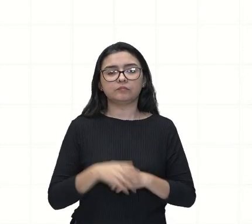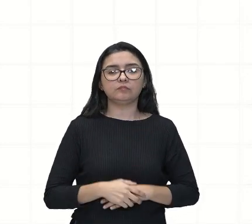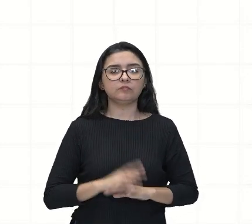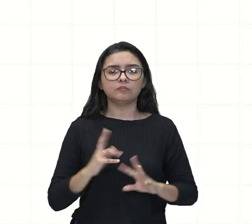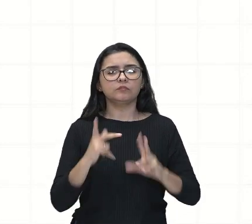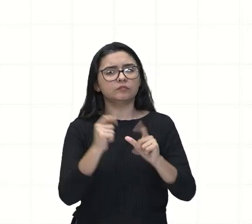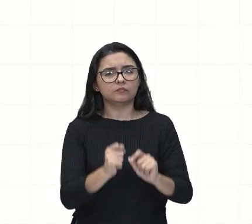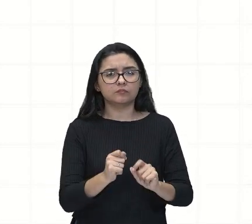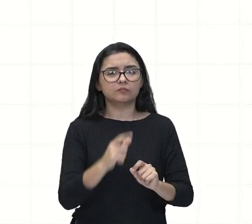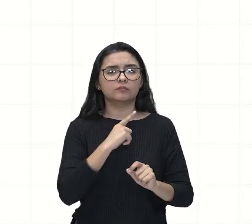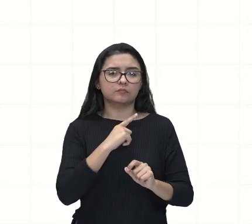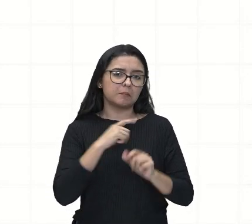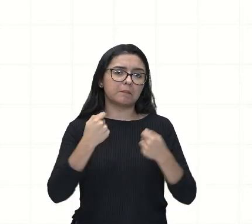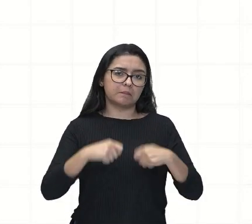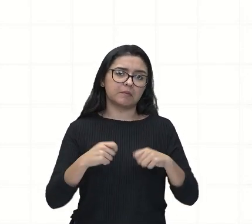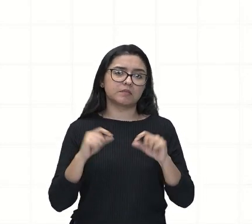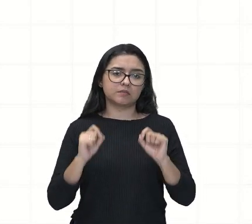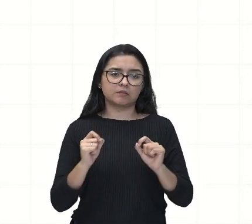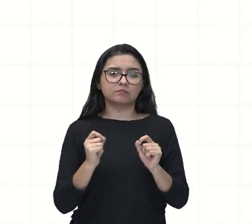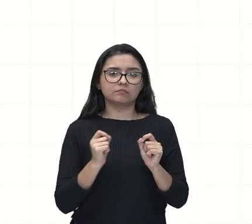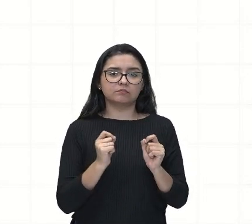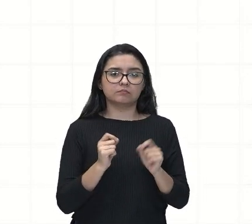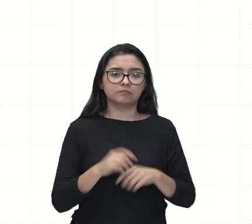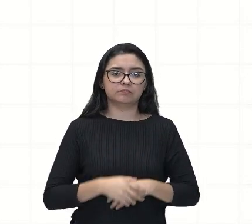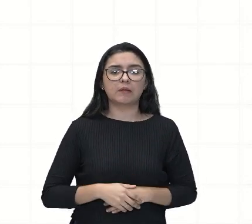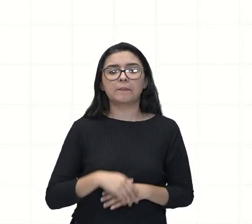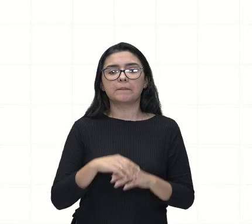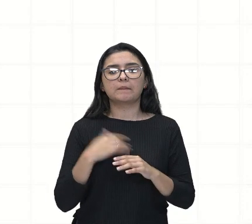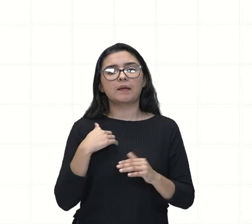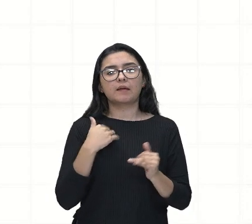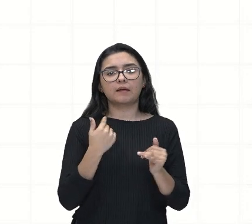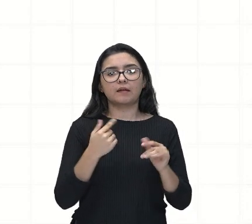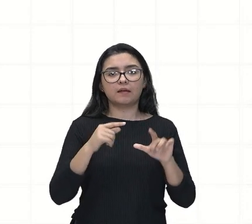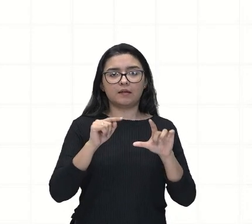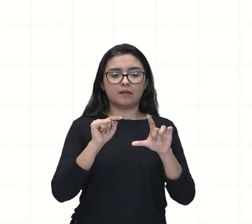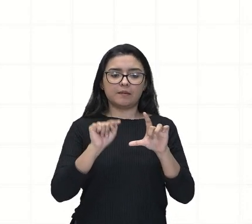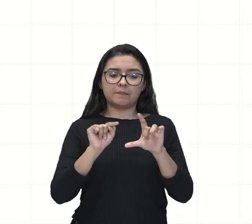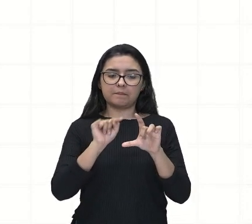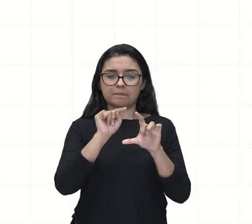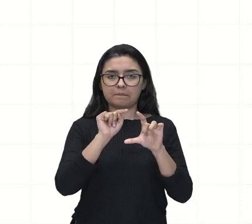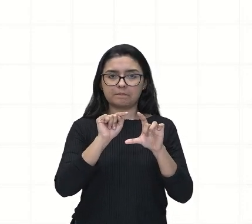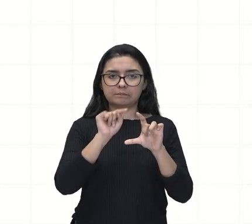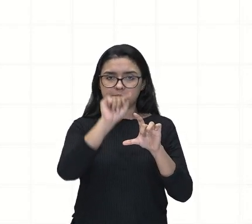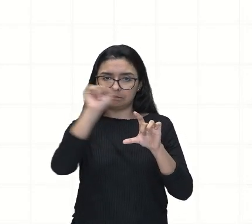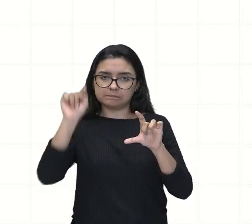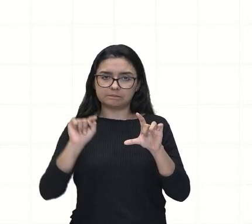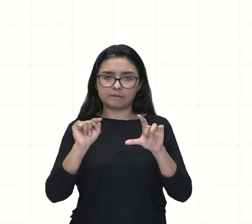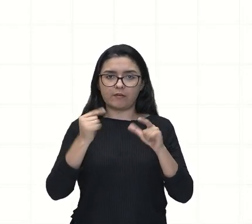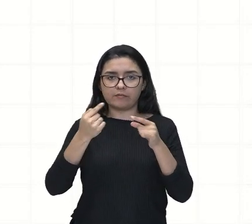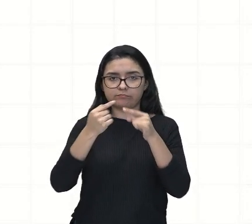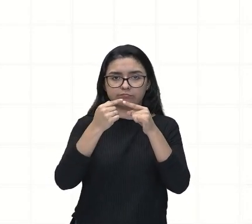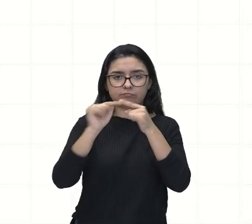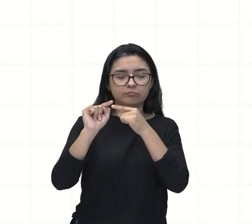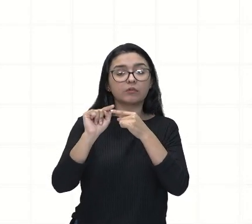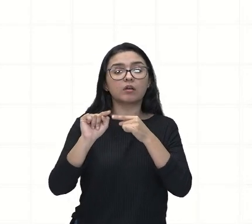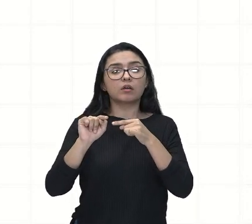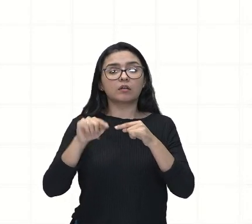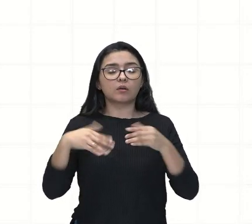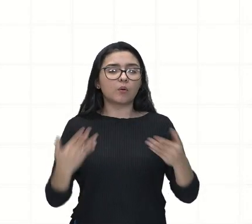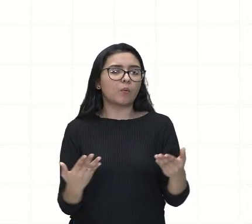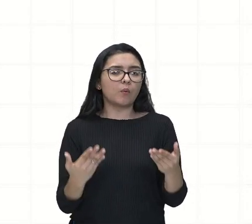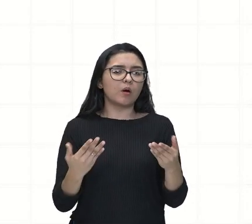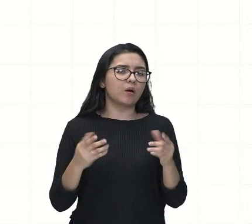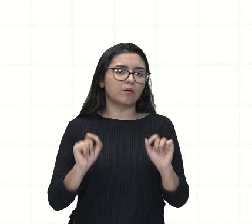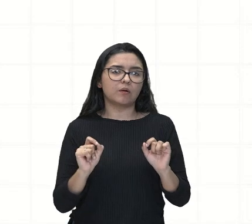todos os valores vão ter que estar na mesma escala, porque senão, né, a teia vai ficar descompassada. E qual é a